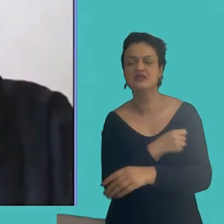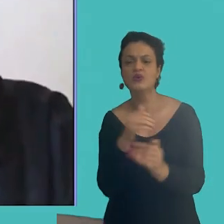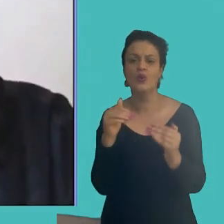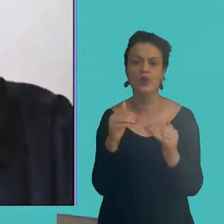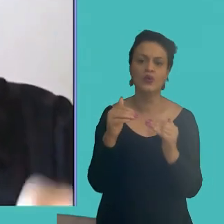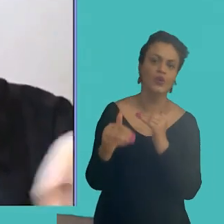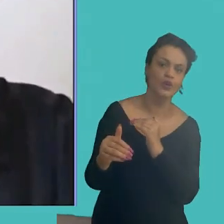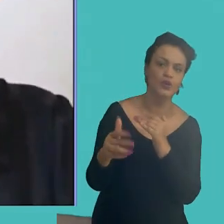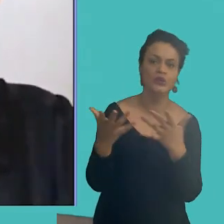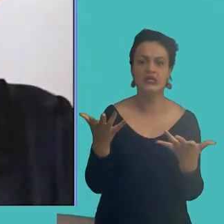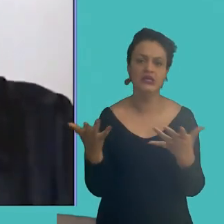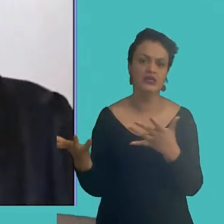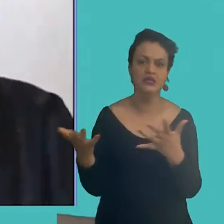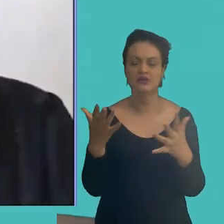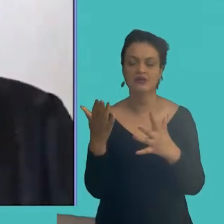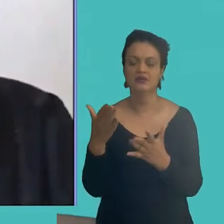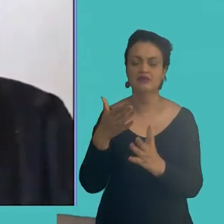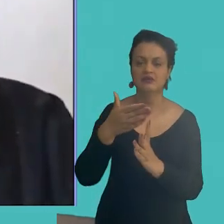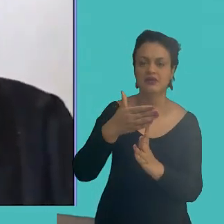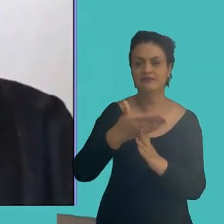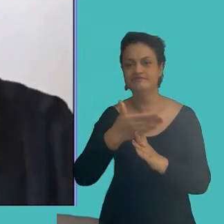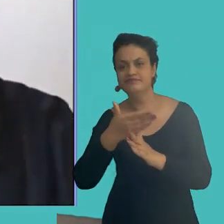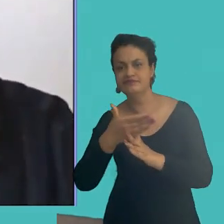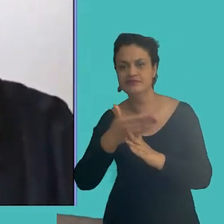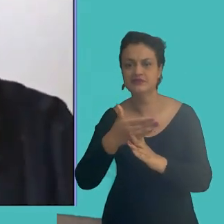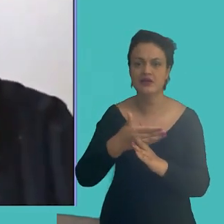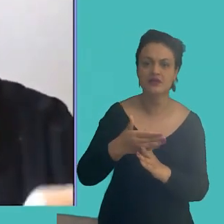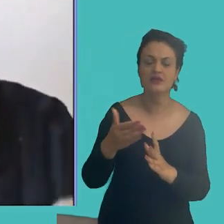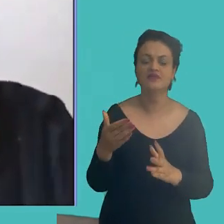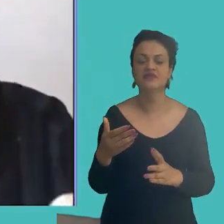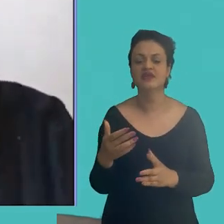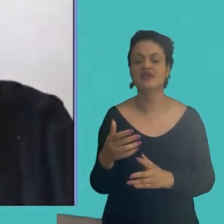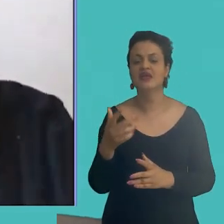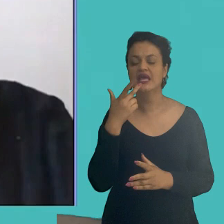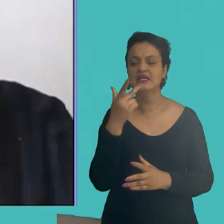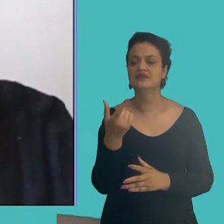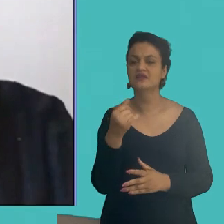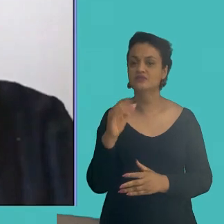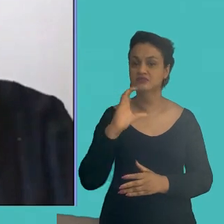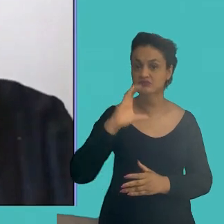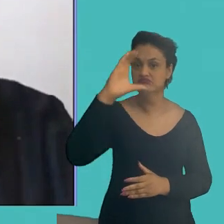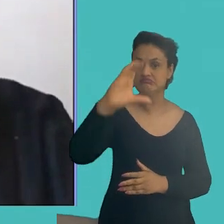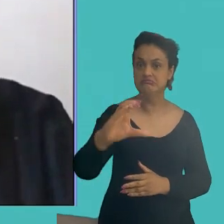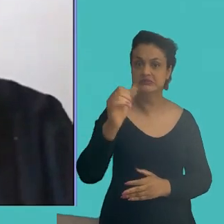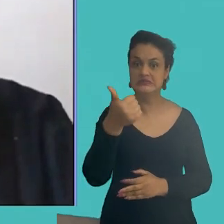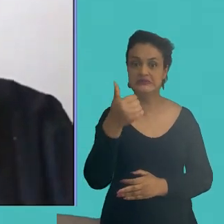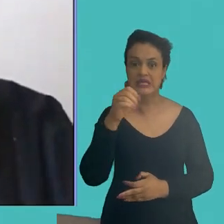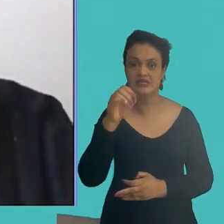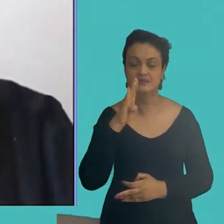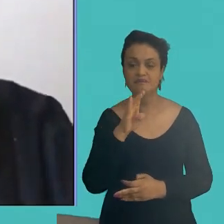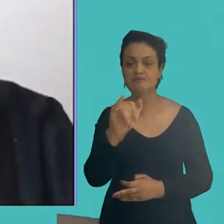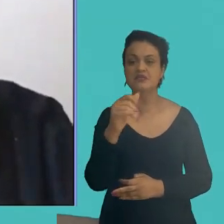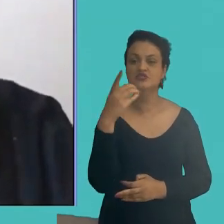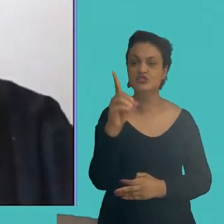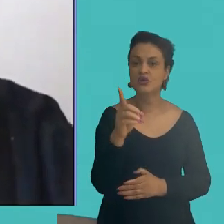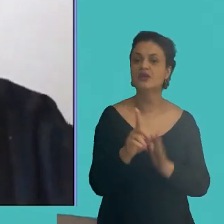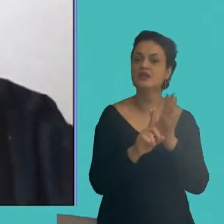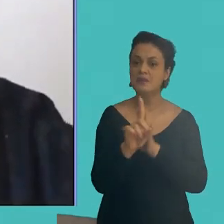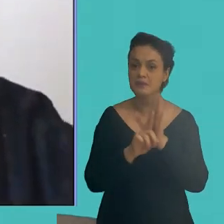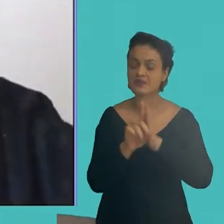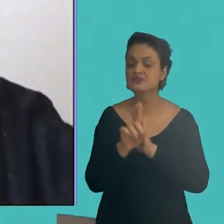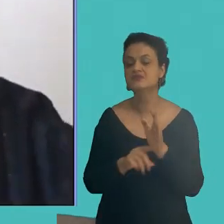a Operação Warp Speed, injetou mais de 10 bilhões de dólares em pesquisas para a criação de vacinas contra